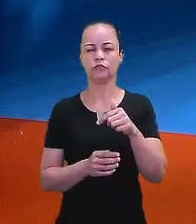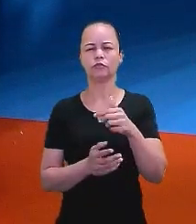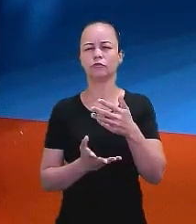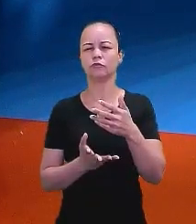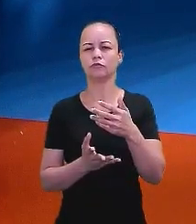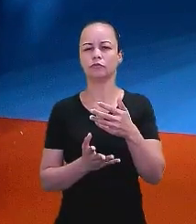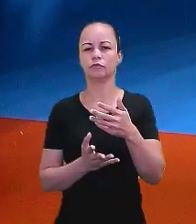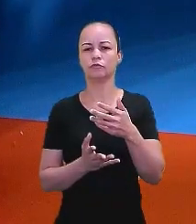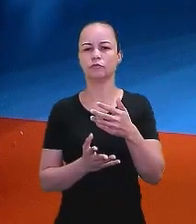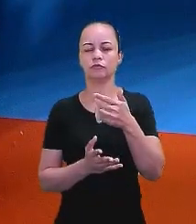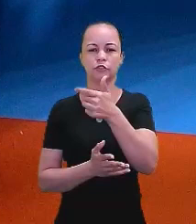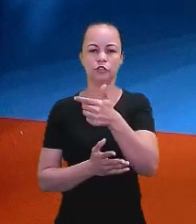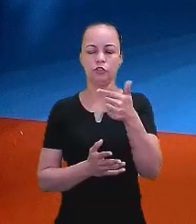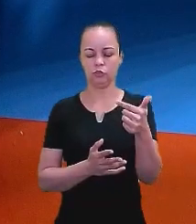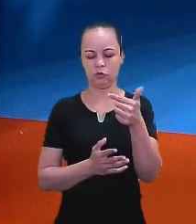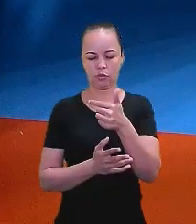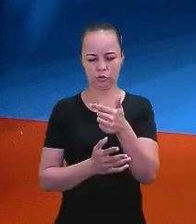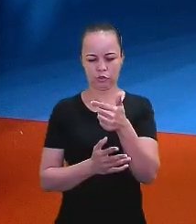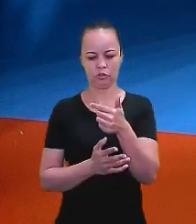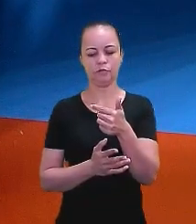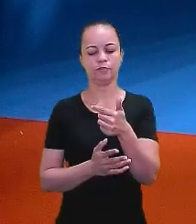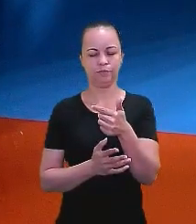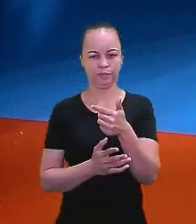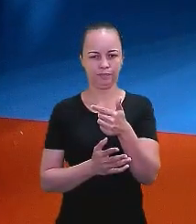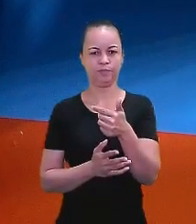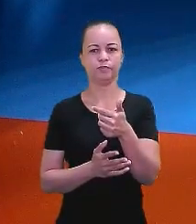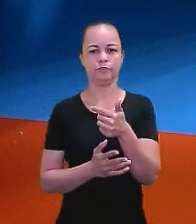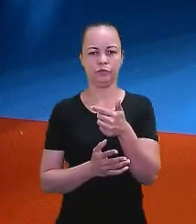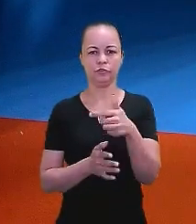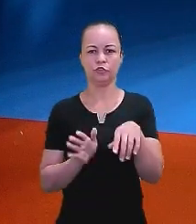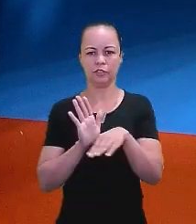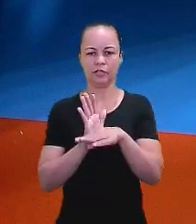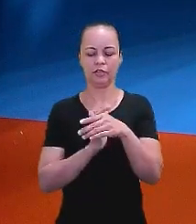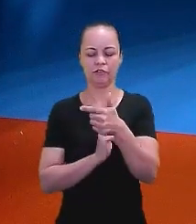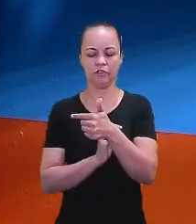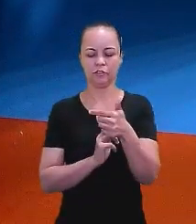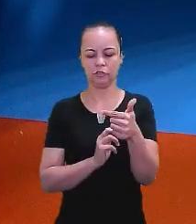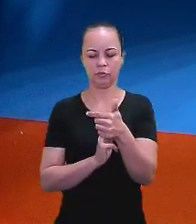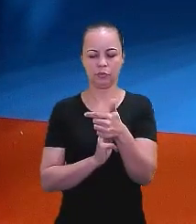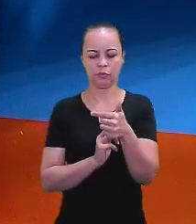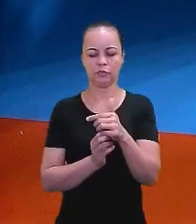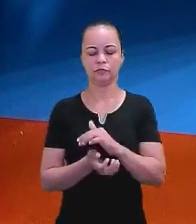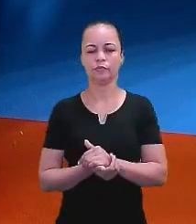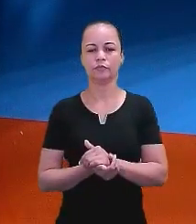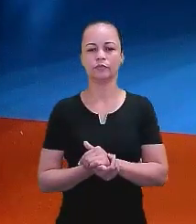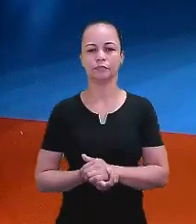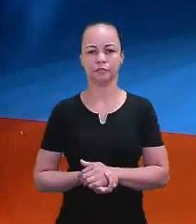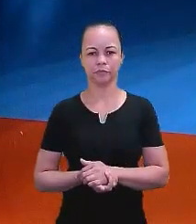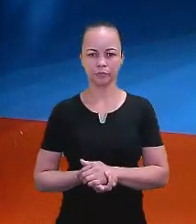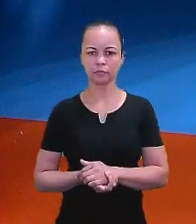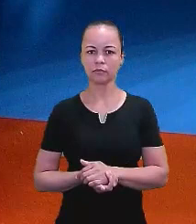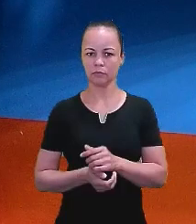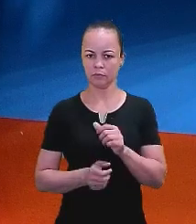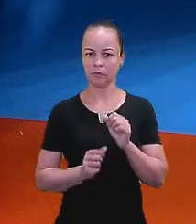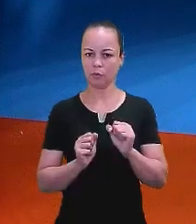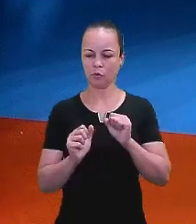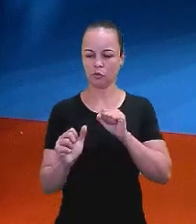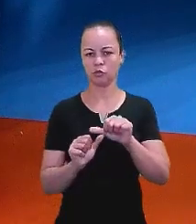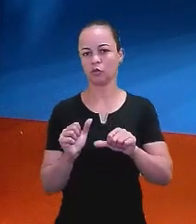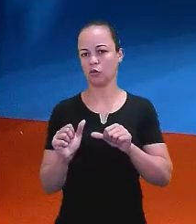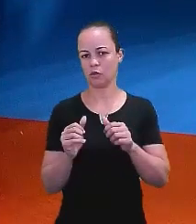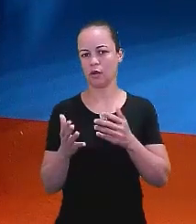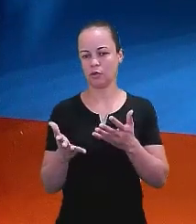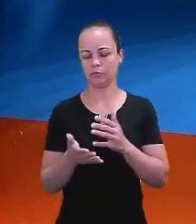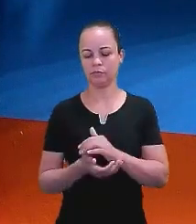20, 21, 22. Opa, cheguei a 22 aqui, não é isso? Tá? Posso trocar a ordem, tá? Para facilitar o